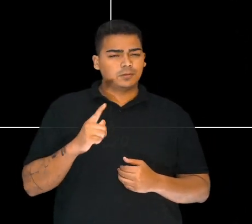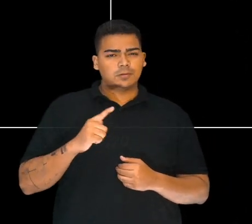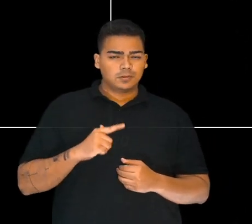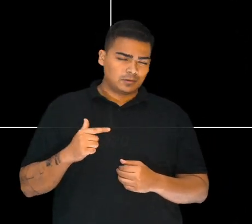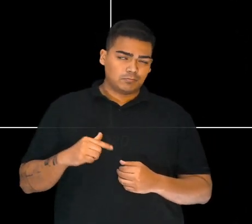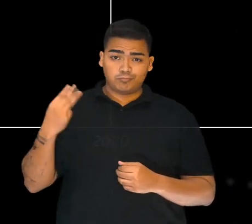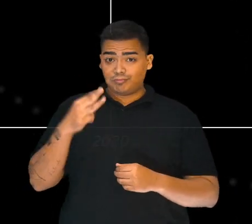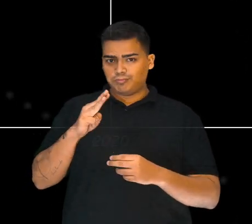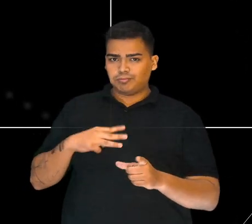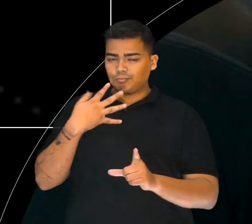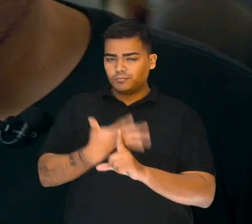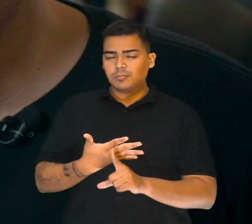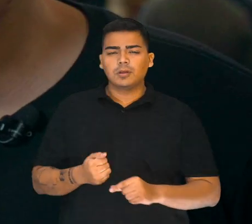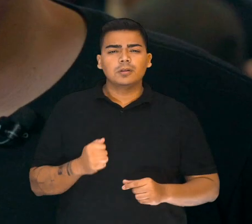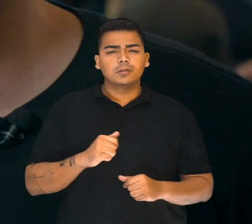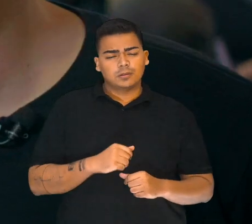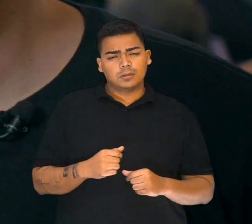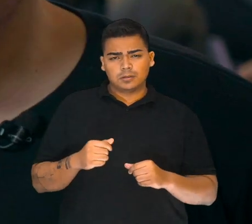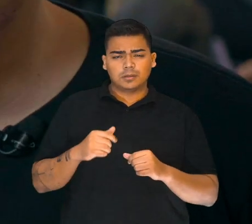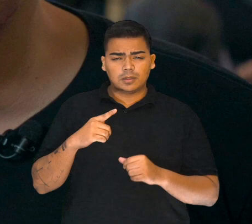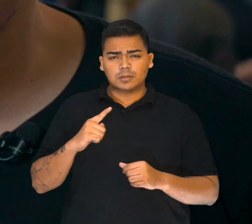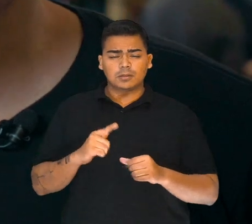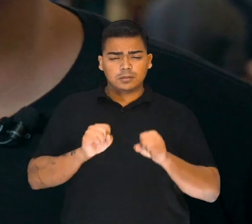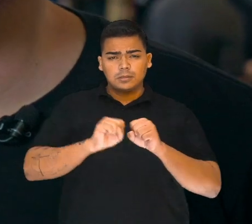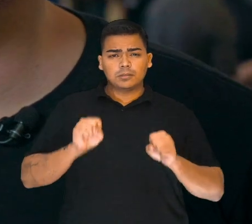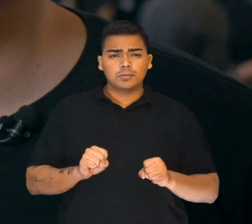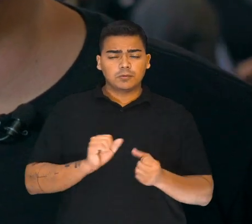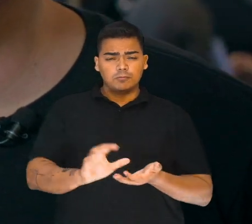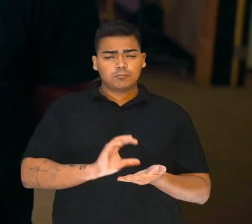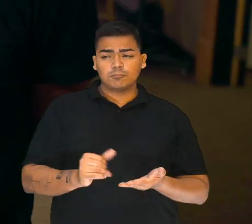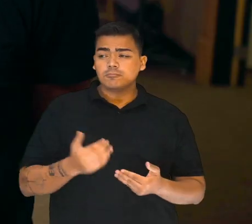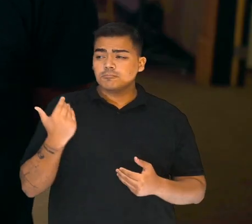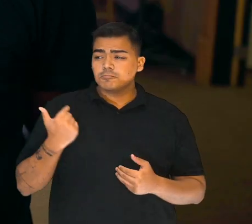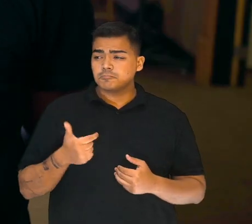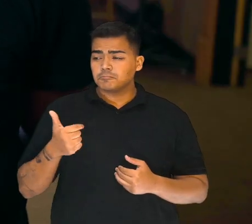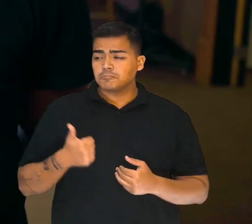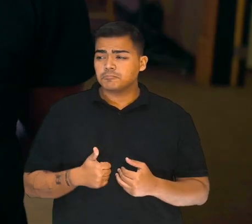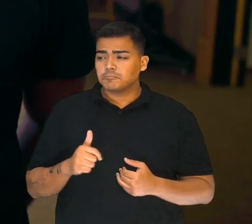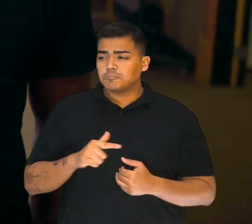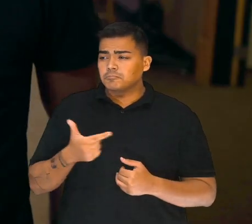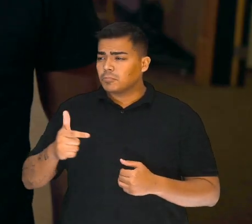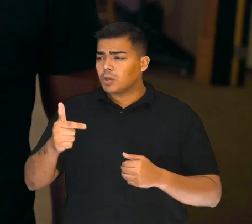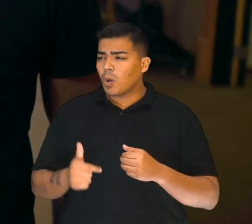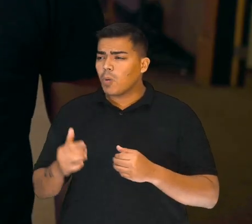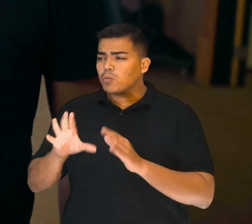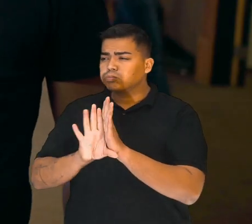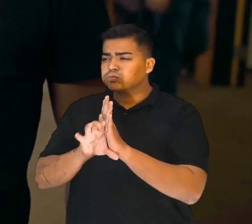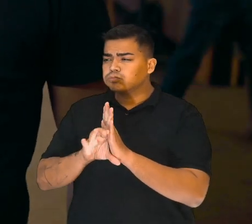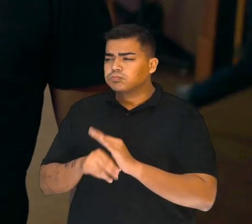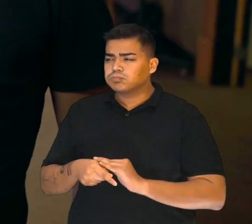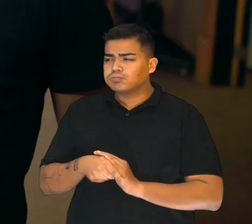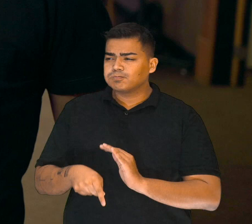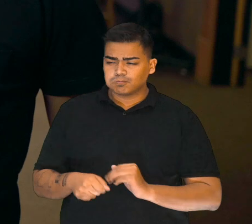literalmente 1000 vezes mais. Ecossistema de investidor não existia. Então você não tinha como captar e você não tinha o conceito